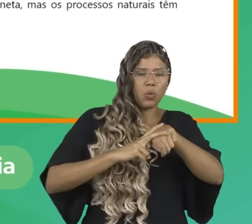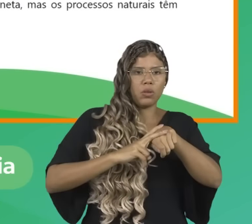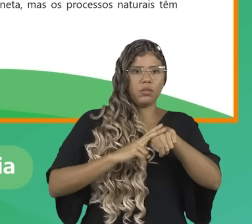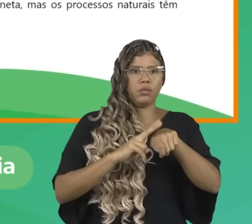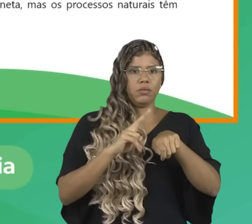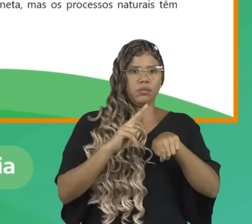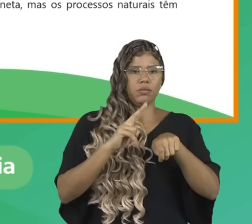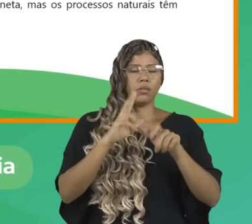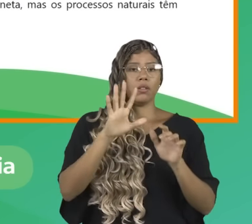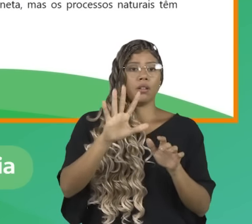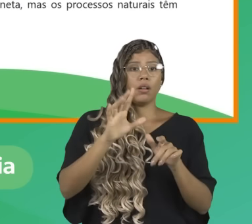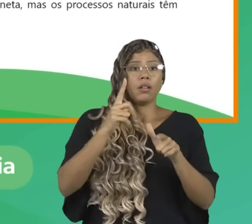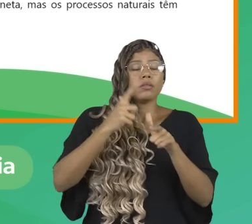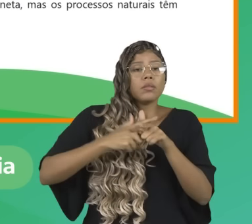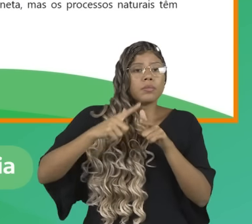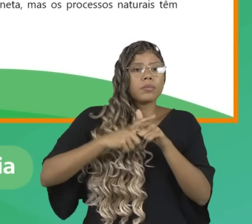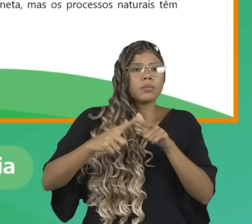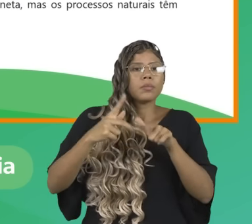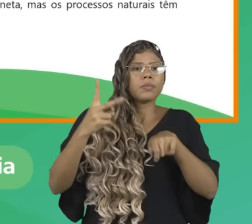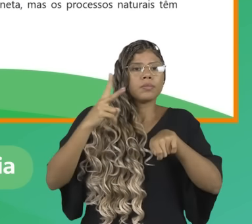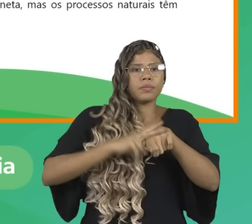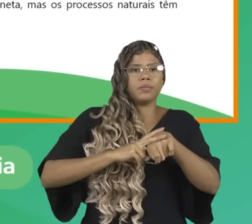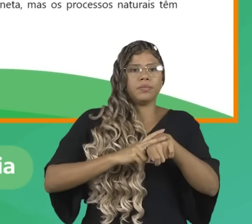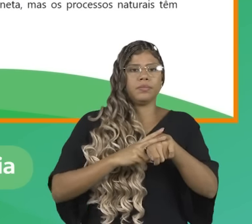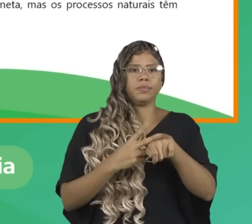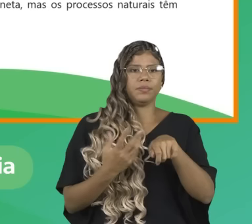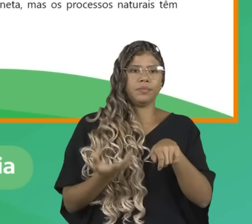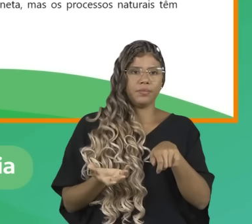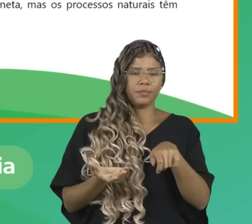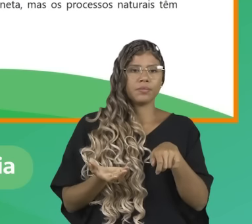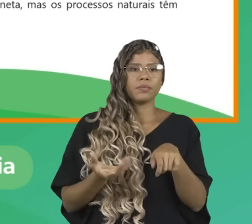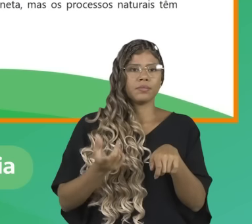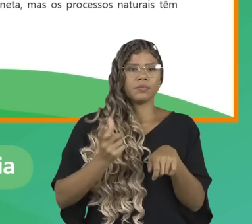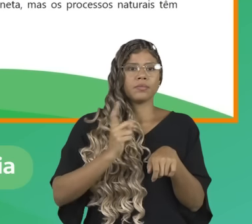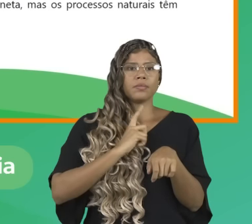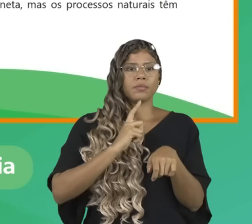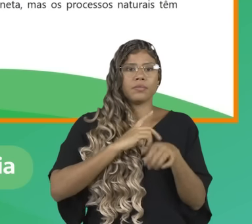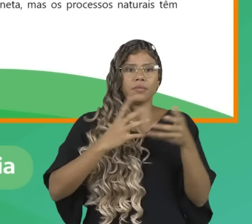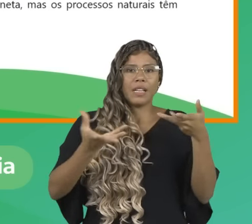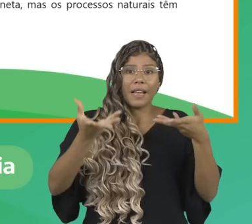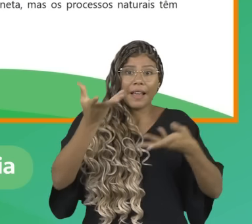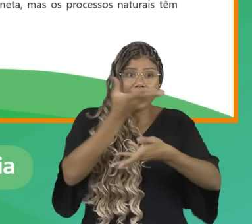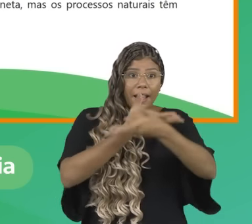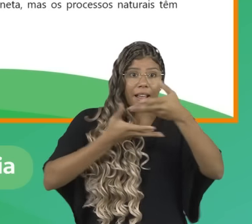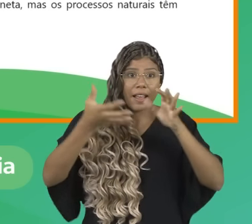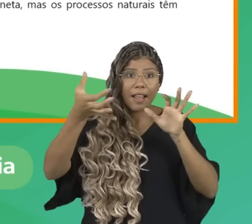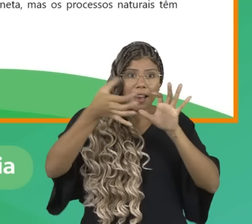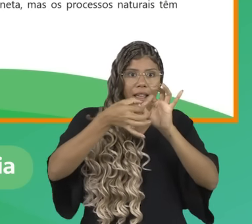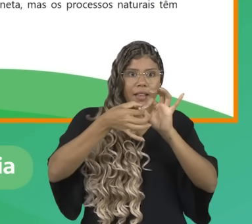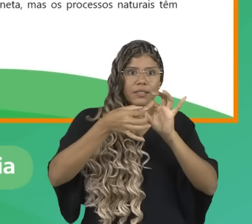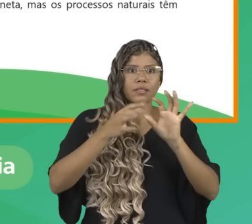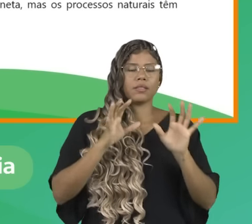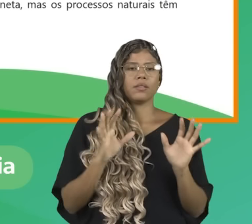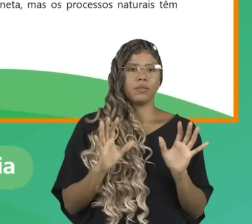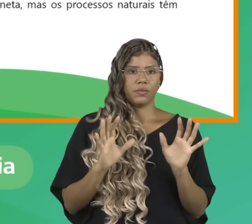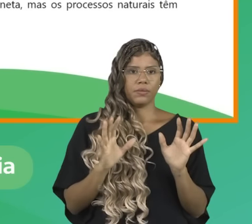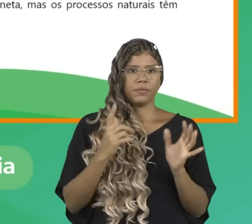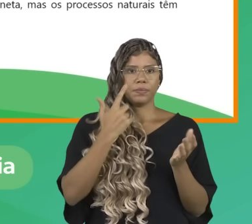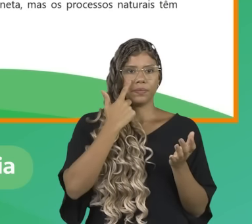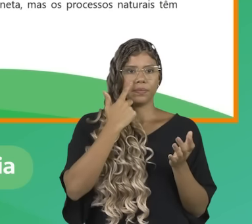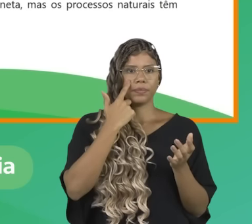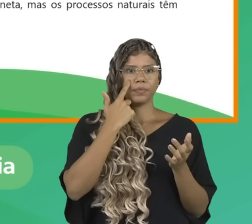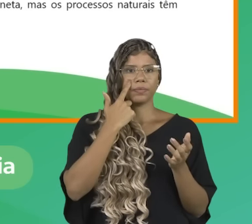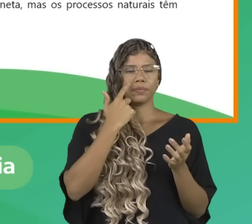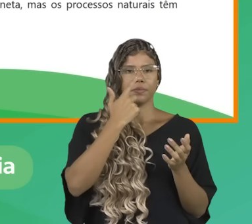são problemas que são autorrelacionados, mas não como consequência um do outro. Quando você para pensar na destruição da floresta tropical, o que você vai